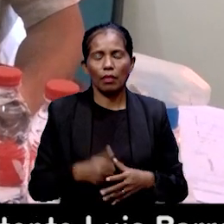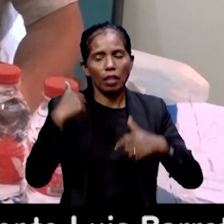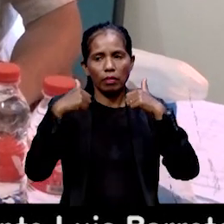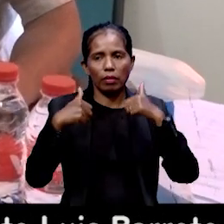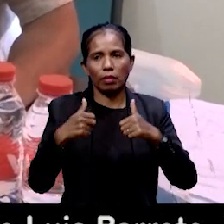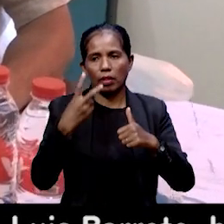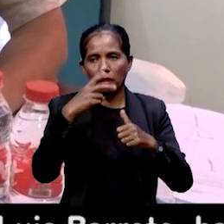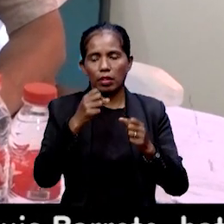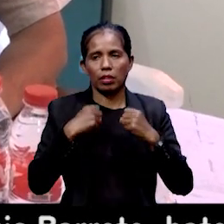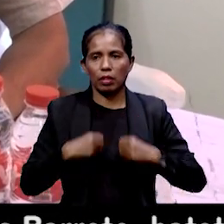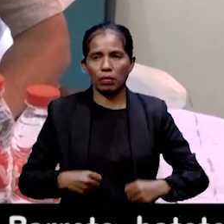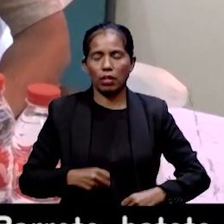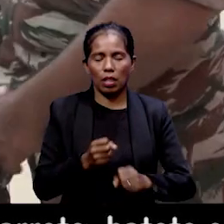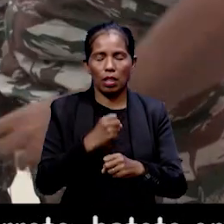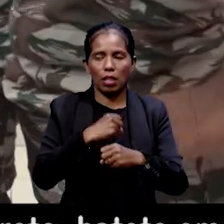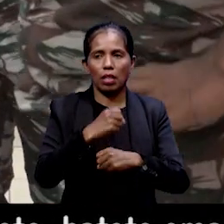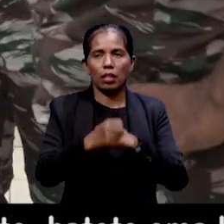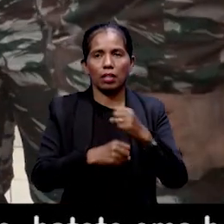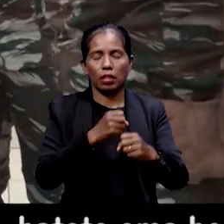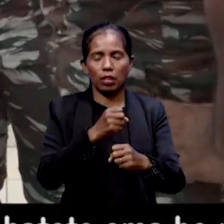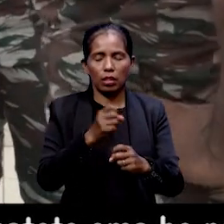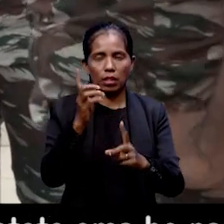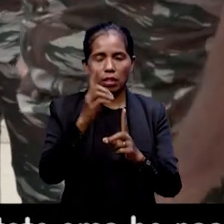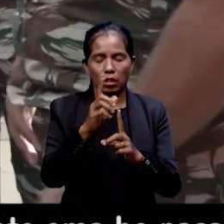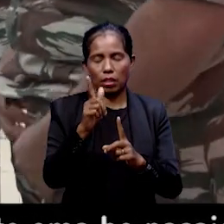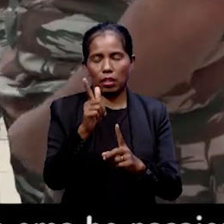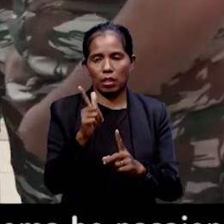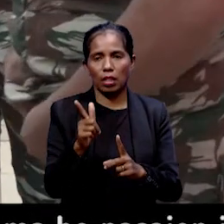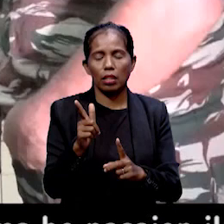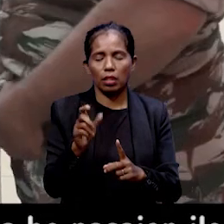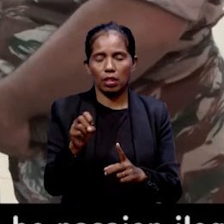check-up Saudi nebe halao hahu iha lorong senusing ida fulo outubro no se